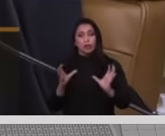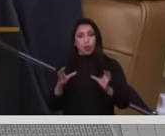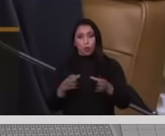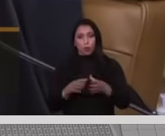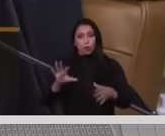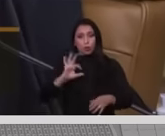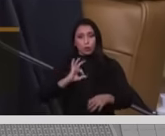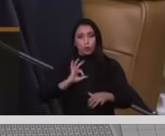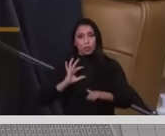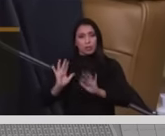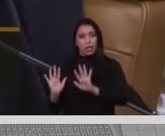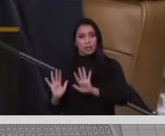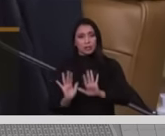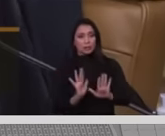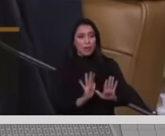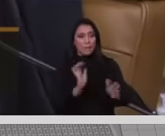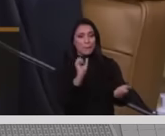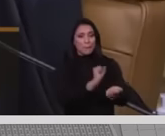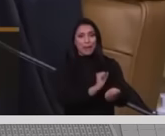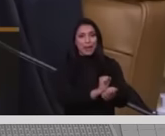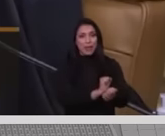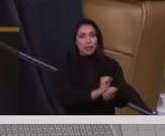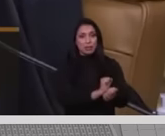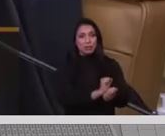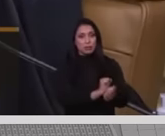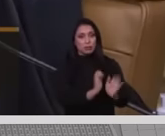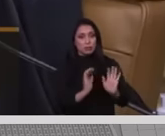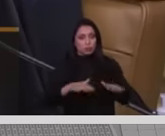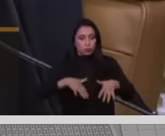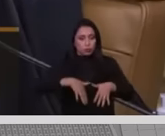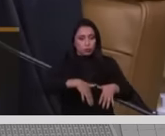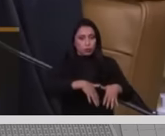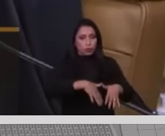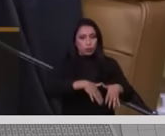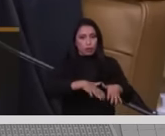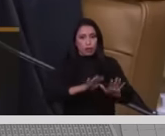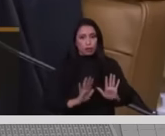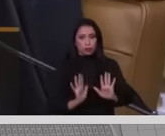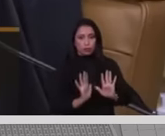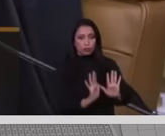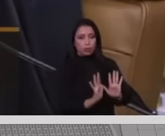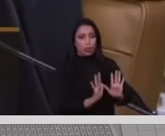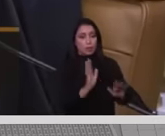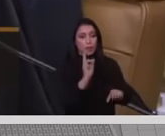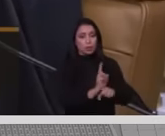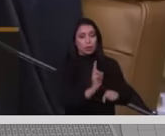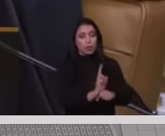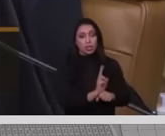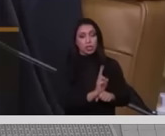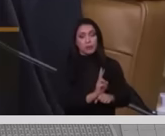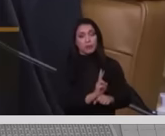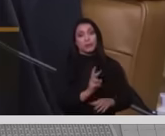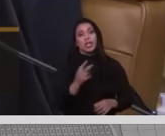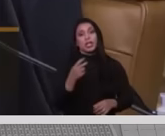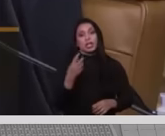ele fala exatamente que houve um ato antidemocrático ao impedir as normais